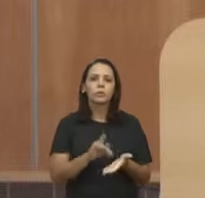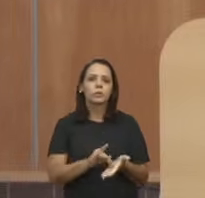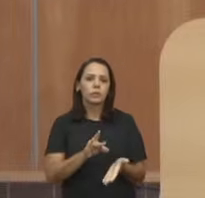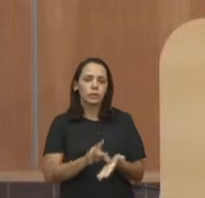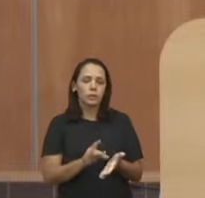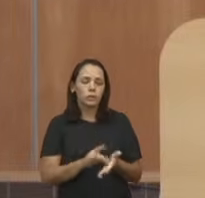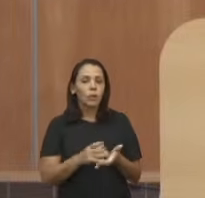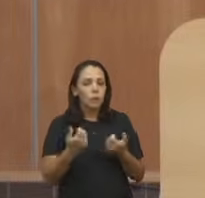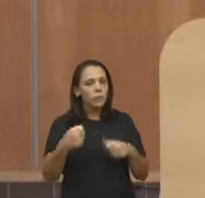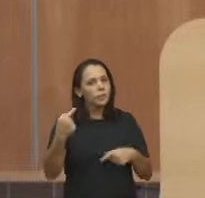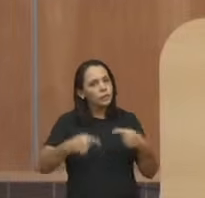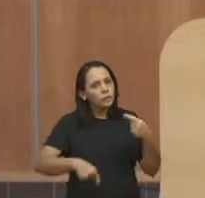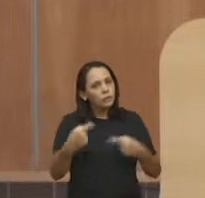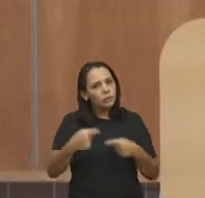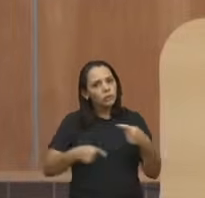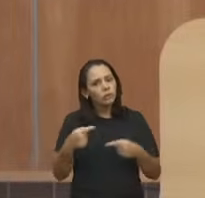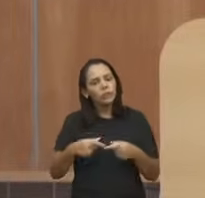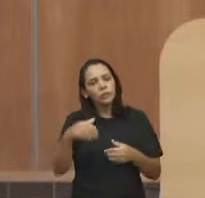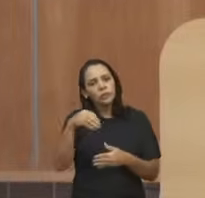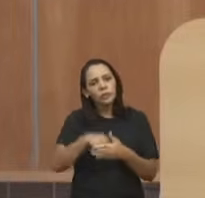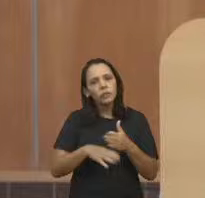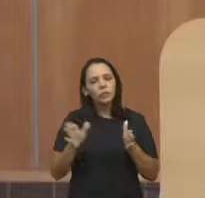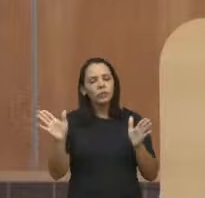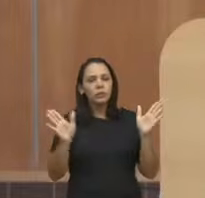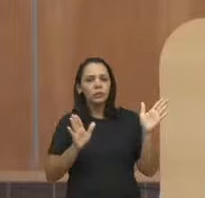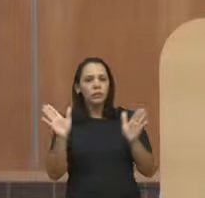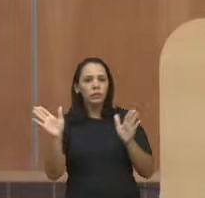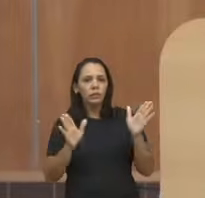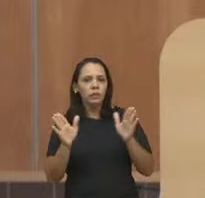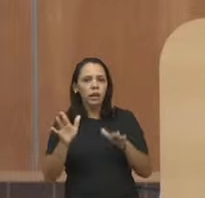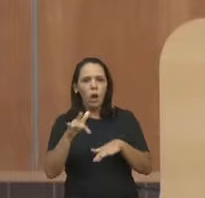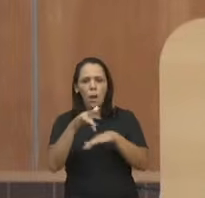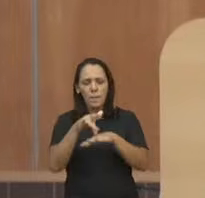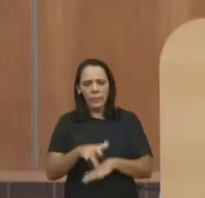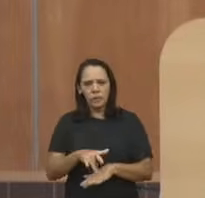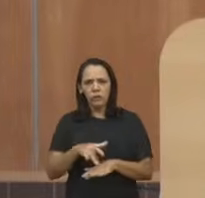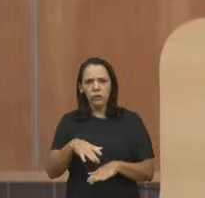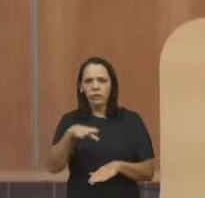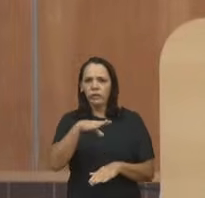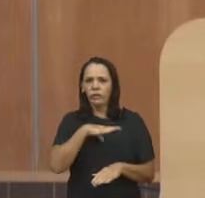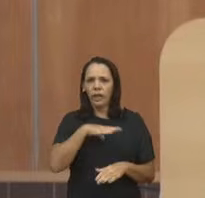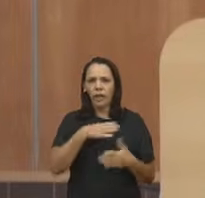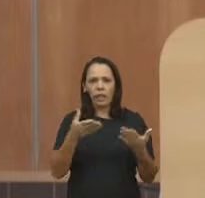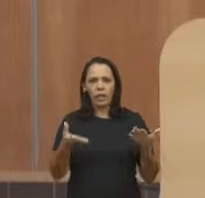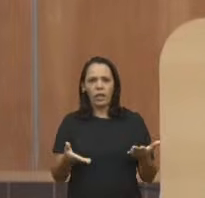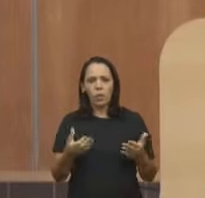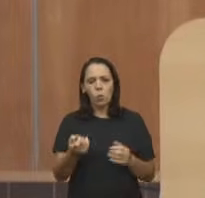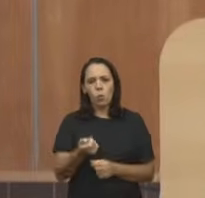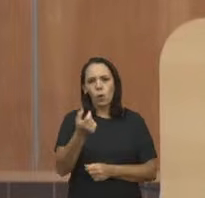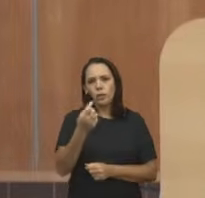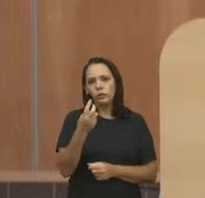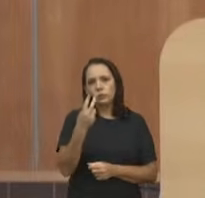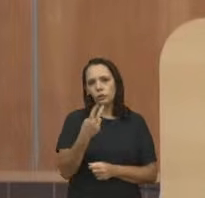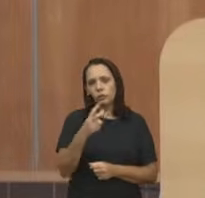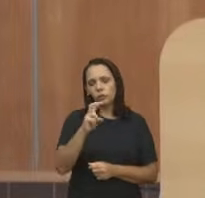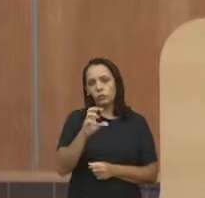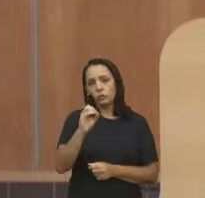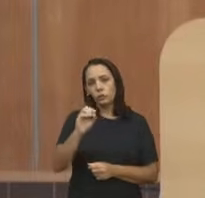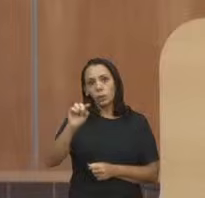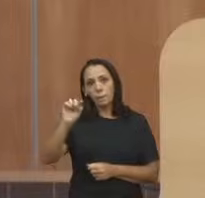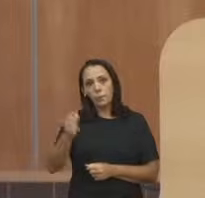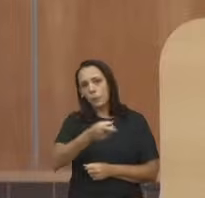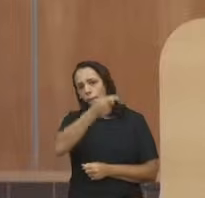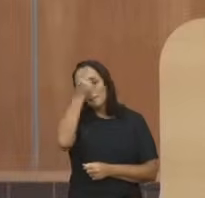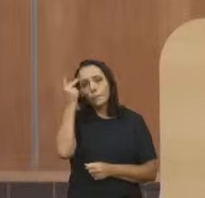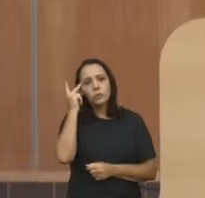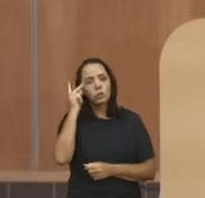ser discutido na licitação, Gabriel. É um absurdo a nossa cidade aqui, quase 250 mil, praticamente 60 mil